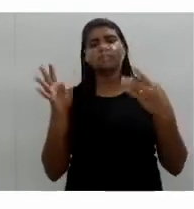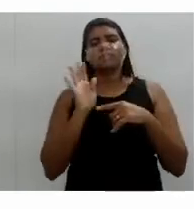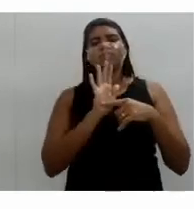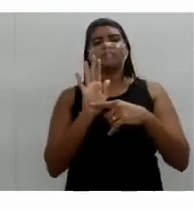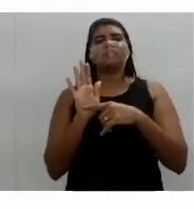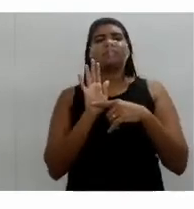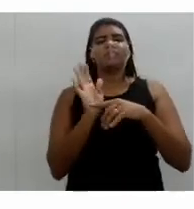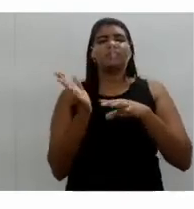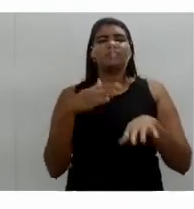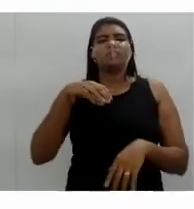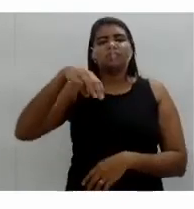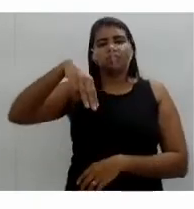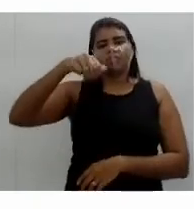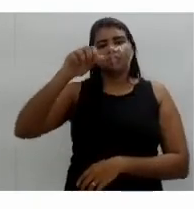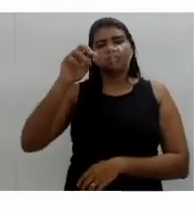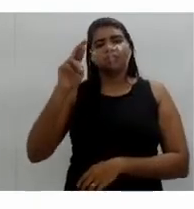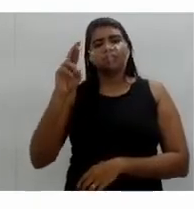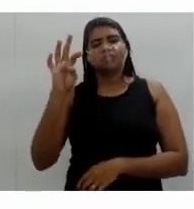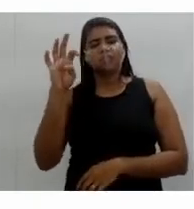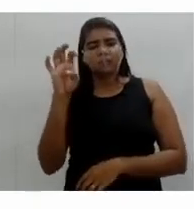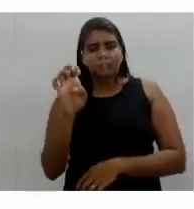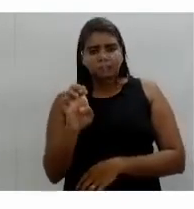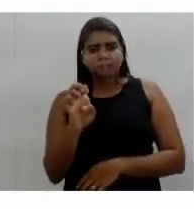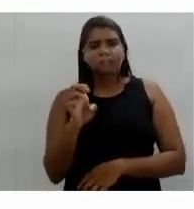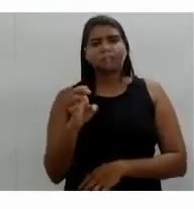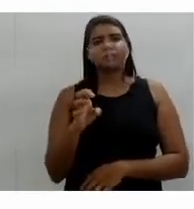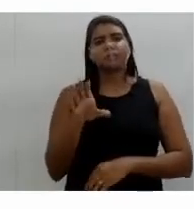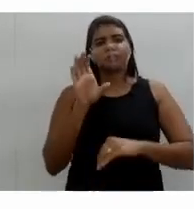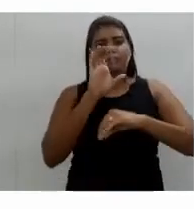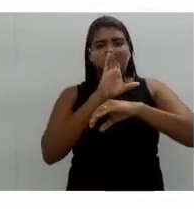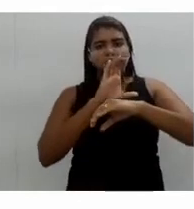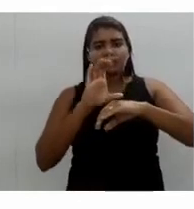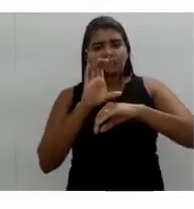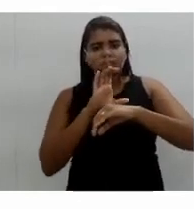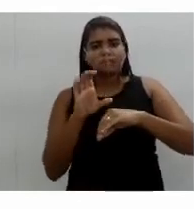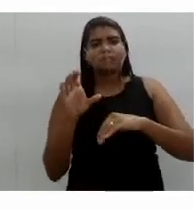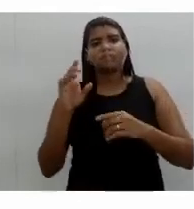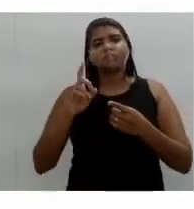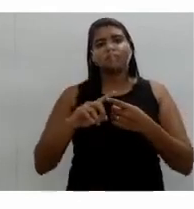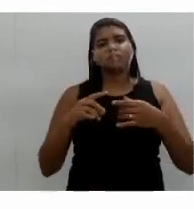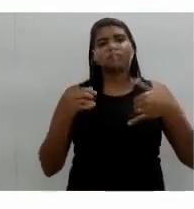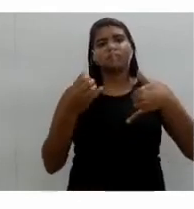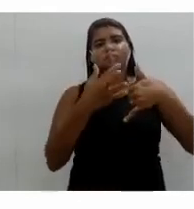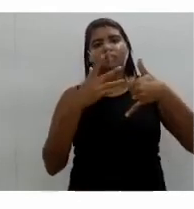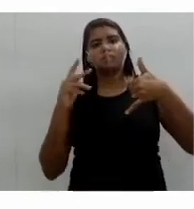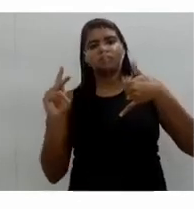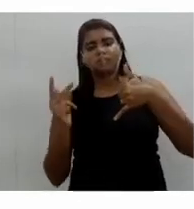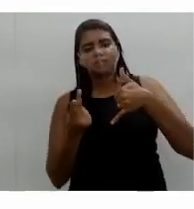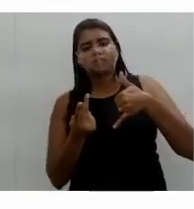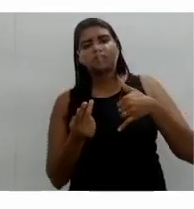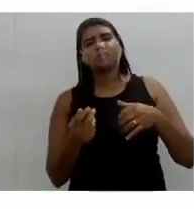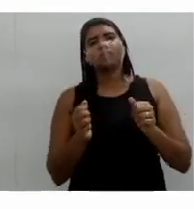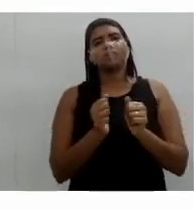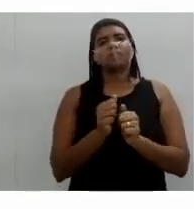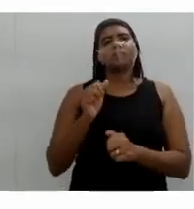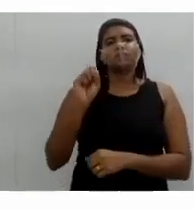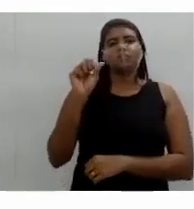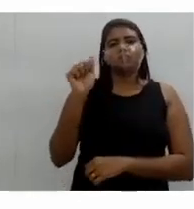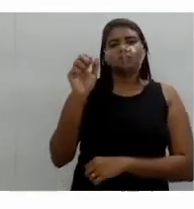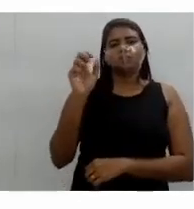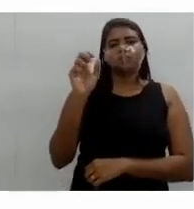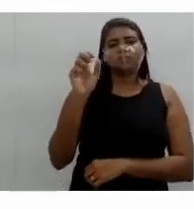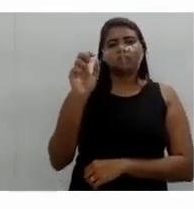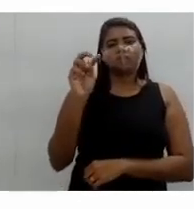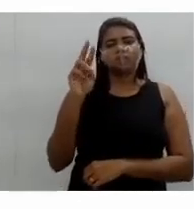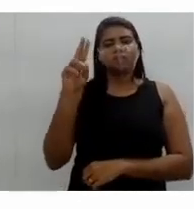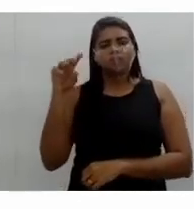Em Marte, eu tenho uma grande quantidade de dióxido de carbono e também nitrogênio. Júpiter, Saturno, Urano e Netuno